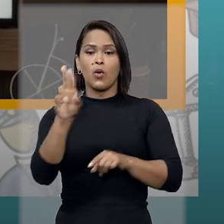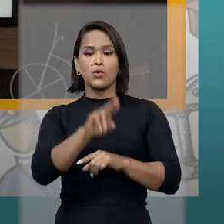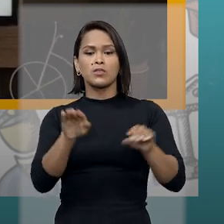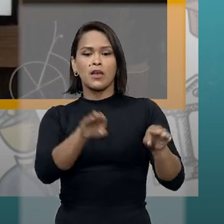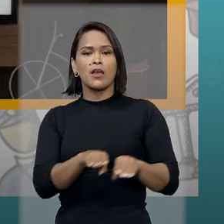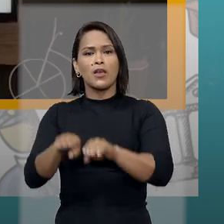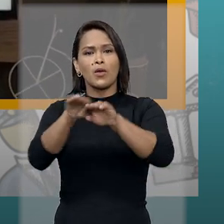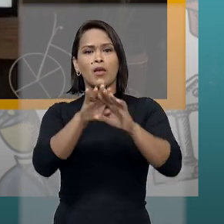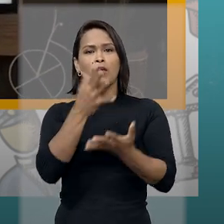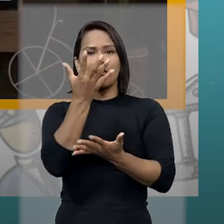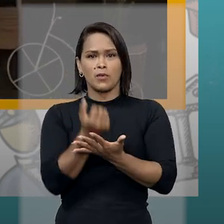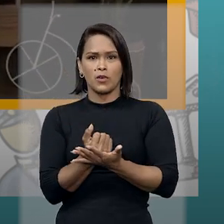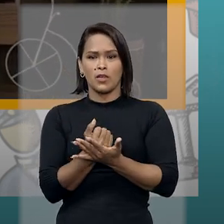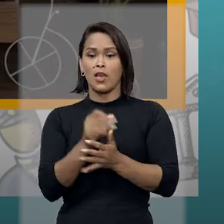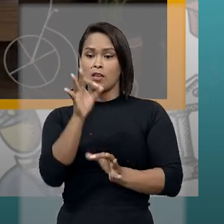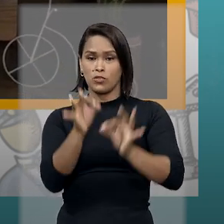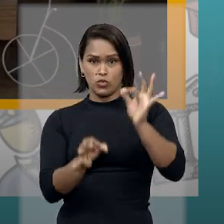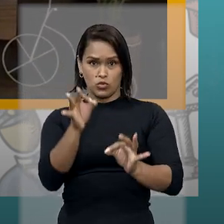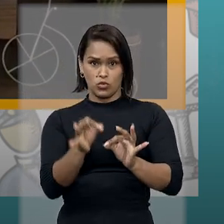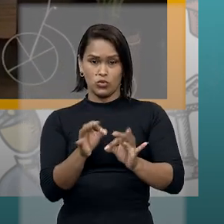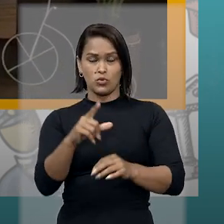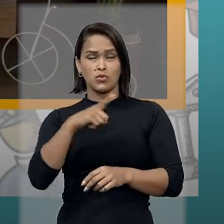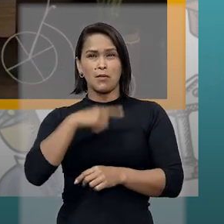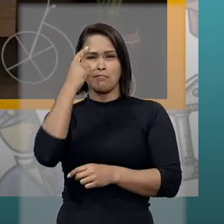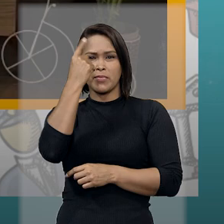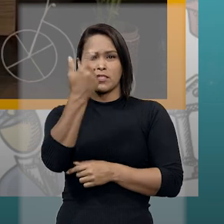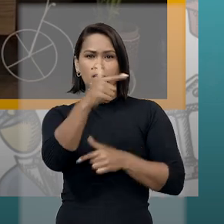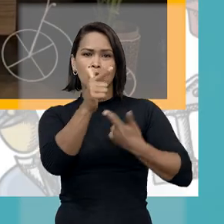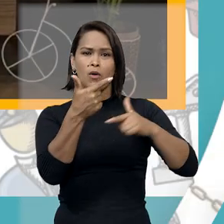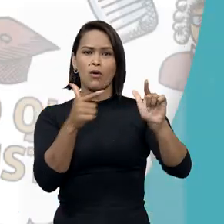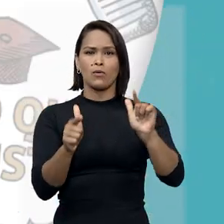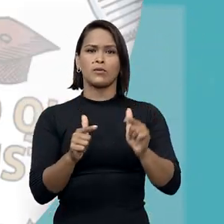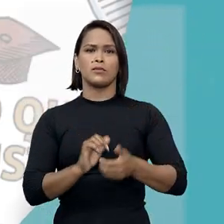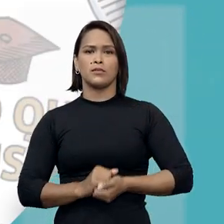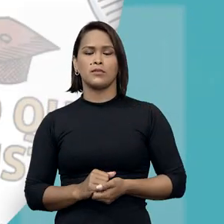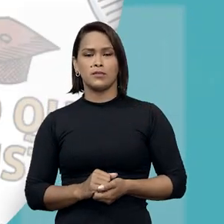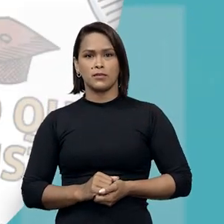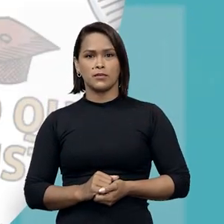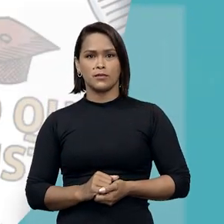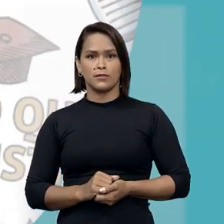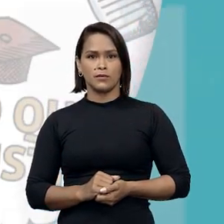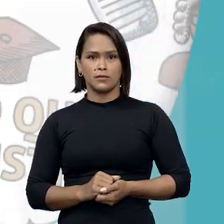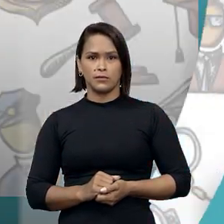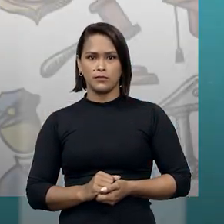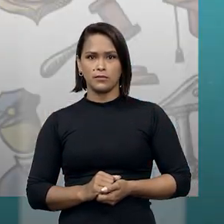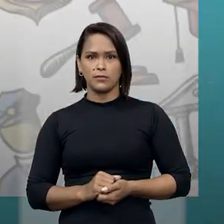usar a igualdade para colher. Ser justo é pensar no outro.